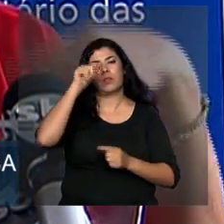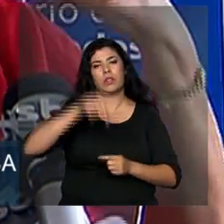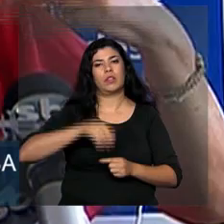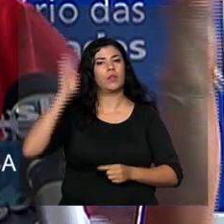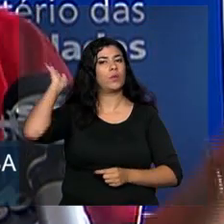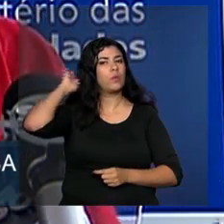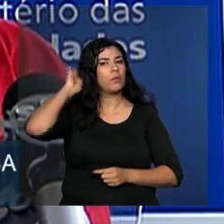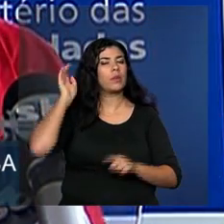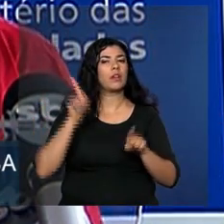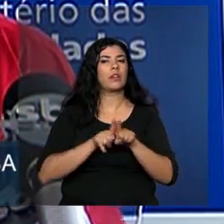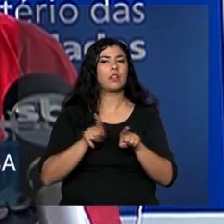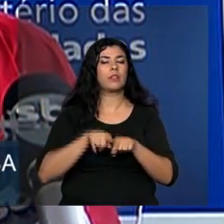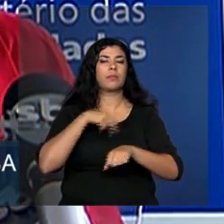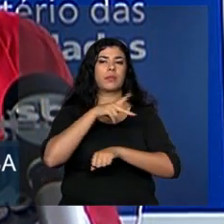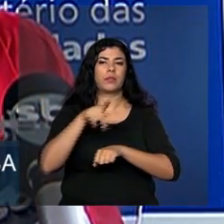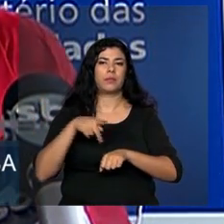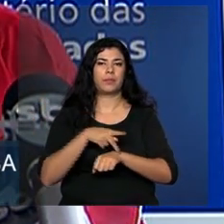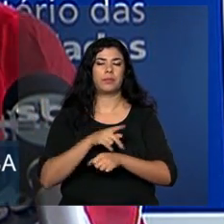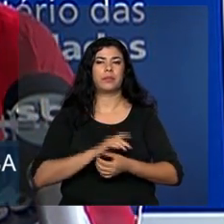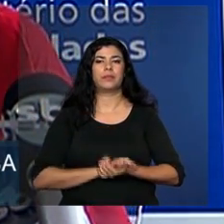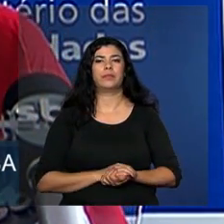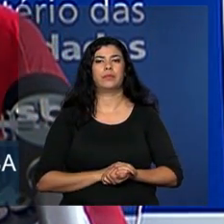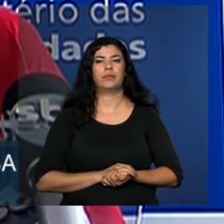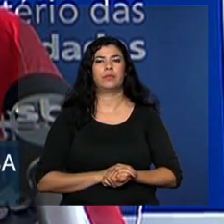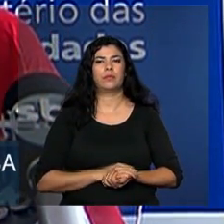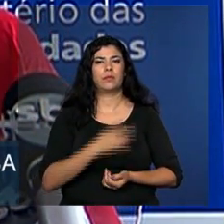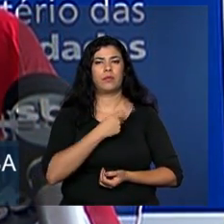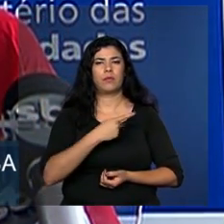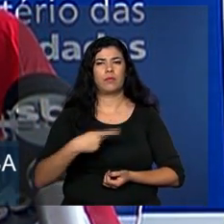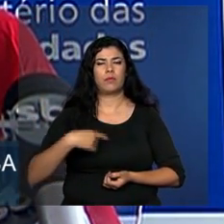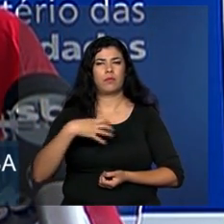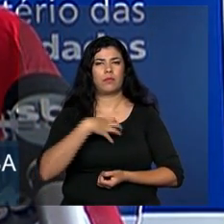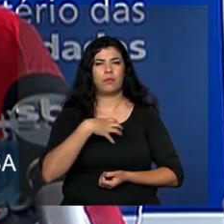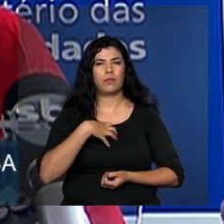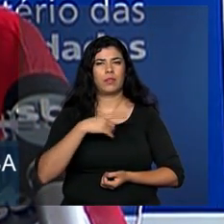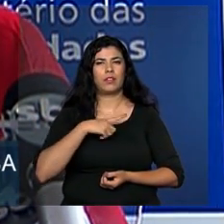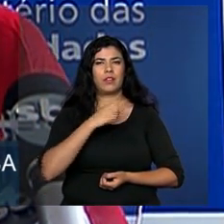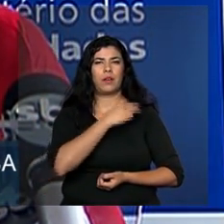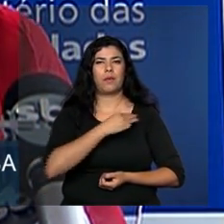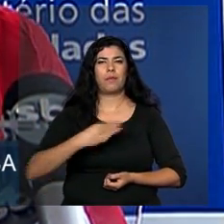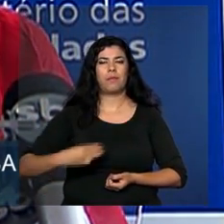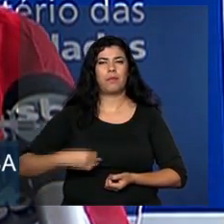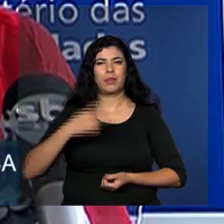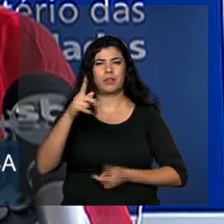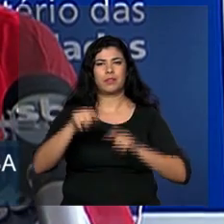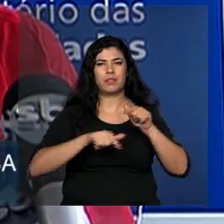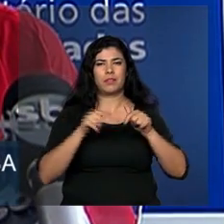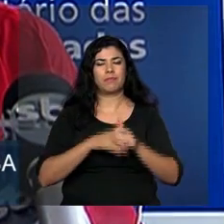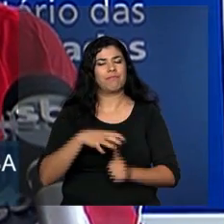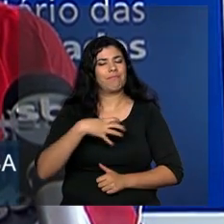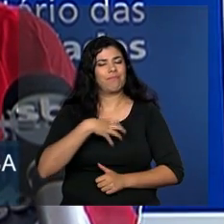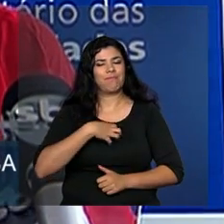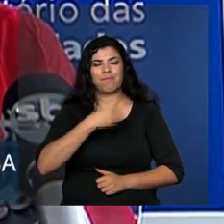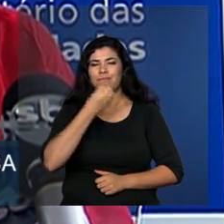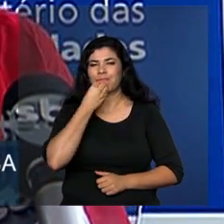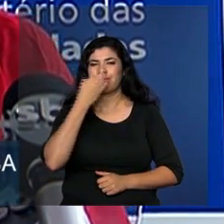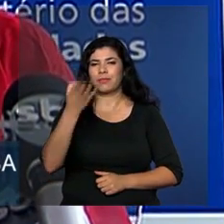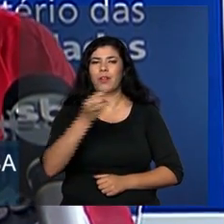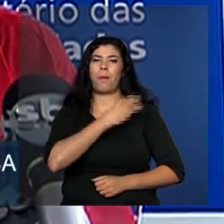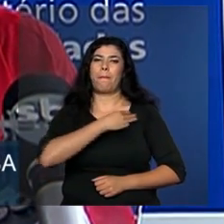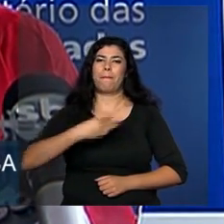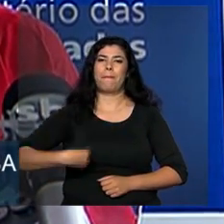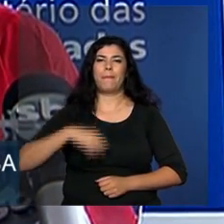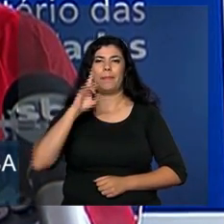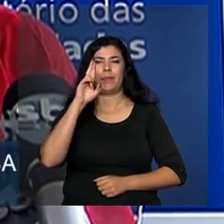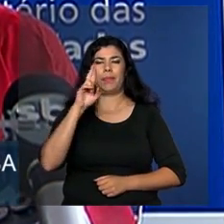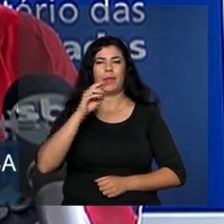Pará e as do país também. Presidenta, a senhora está satisfeita de ter um ministro paraense no seu trabalho? Eu estou, bastante satisfeita. Primeiro,